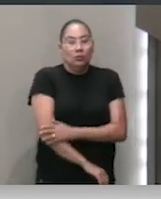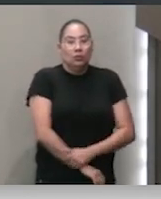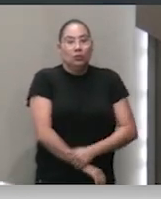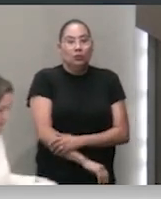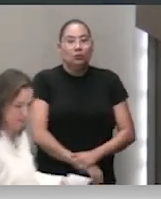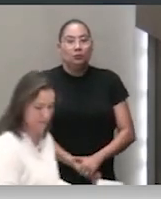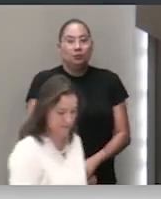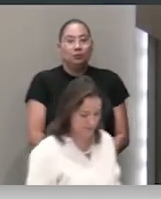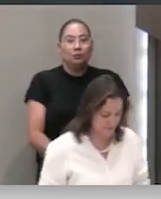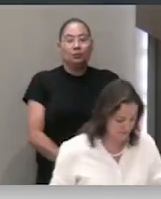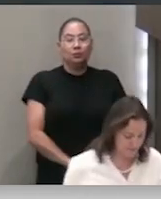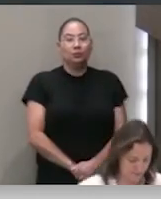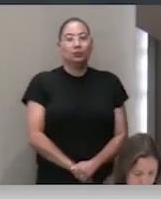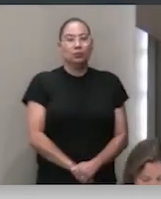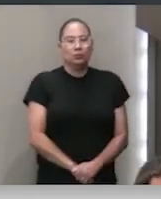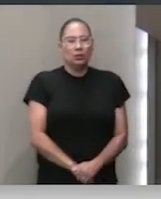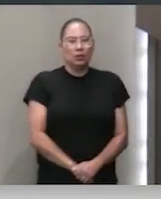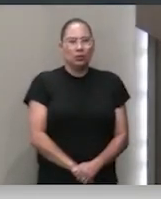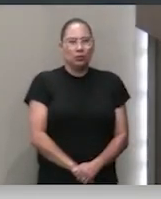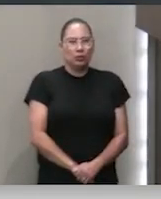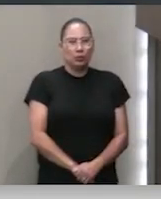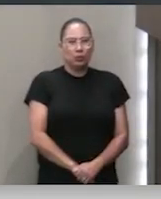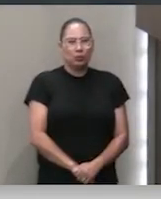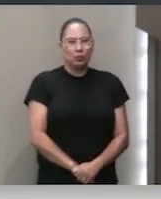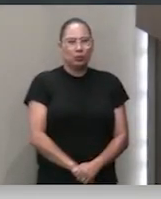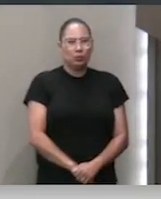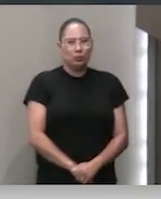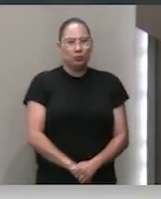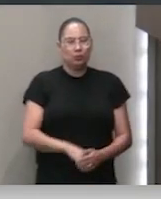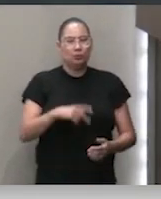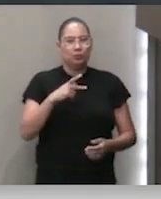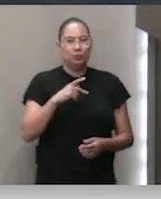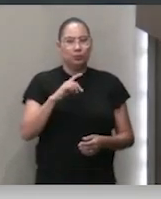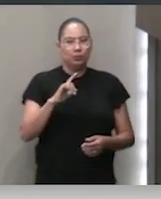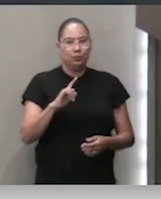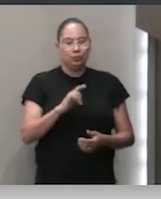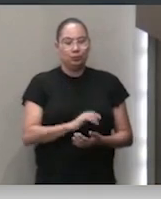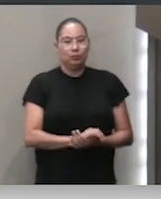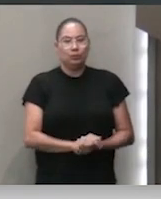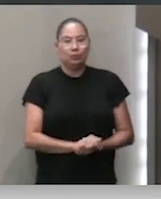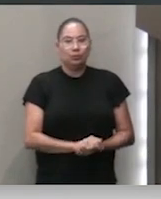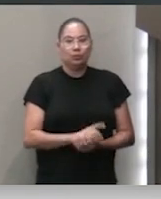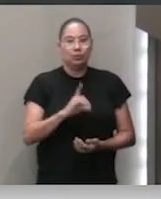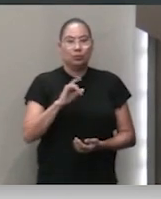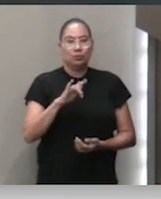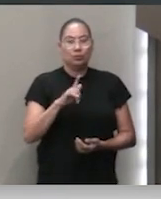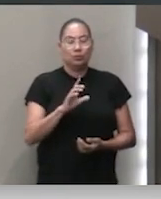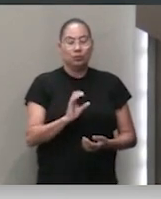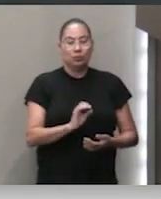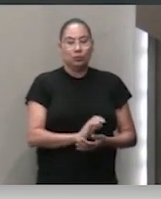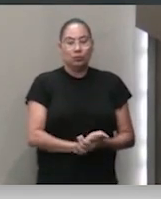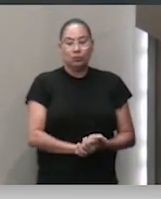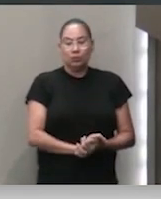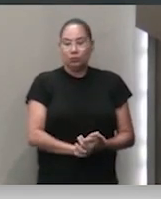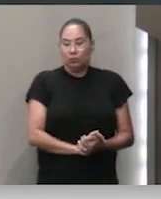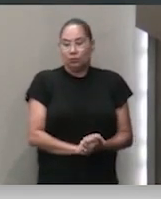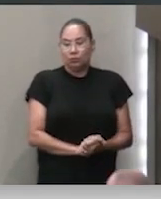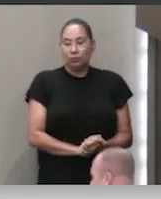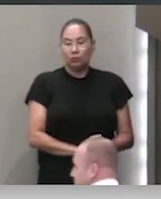Obrigado, vereadora Eva. Partido Liberal, Diego Milani, o Milani da Civil.